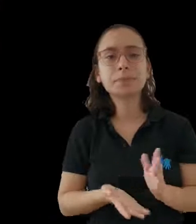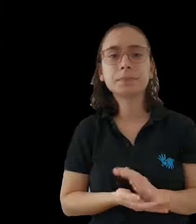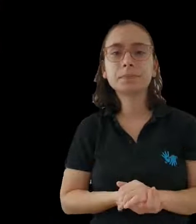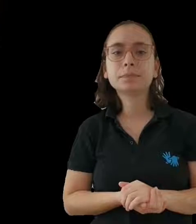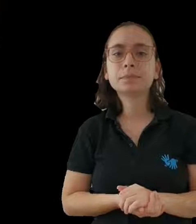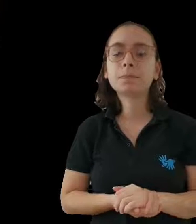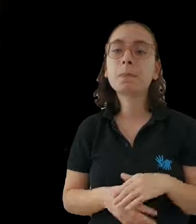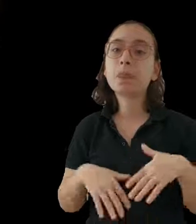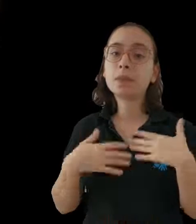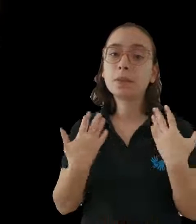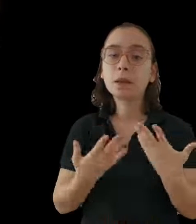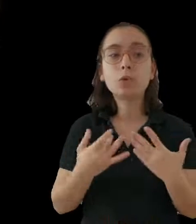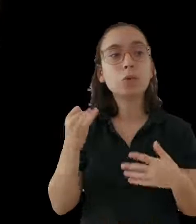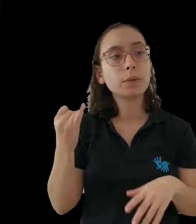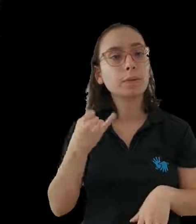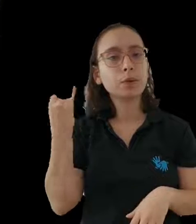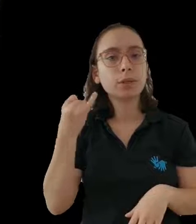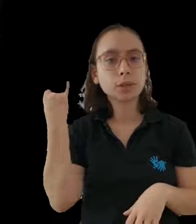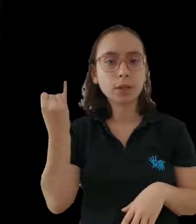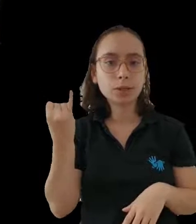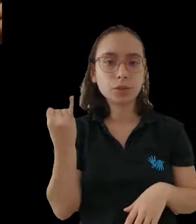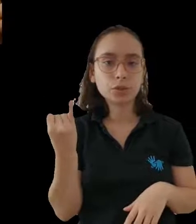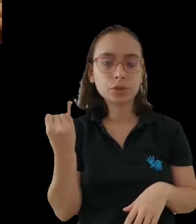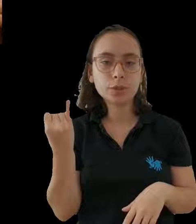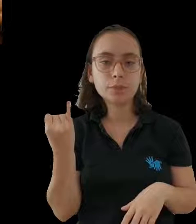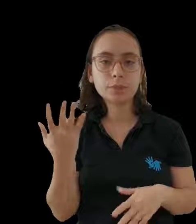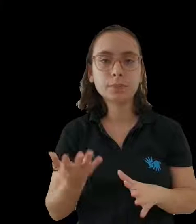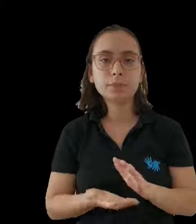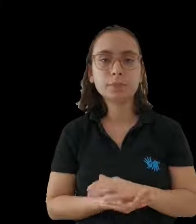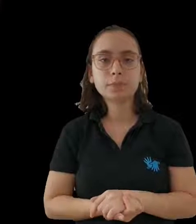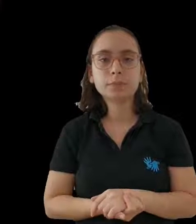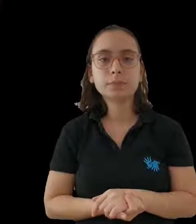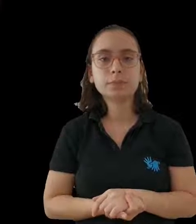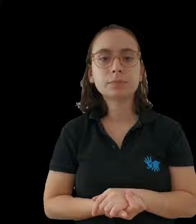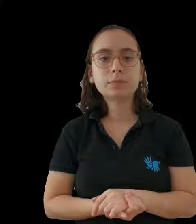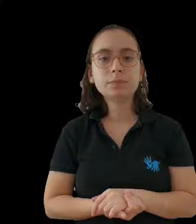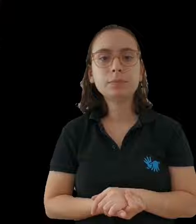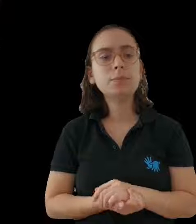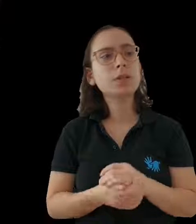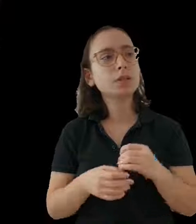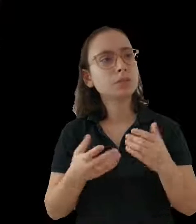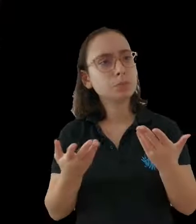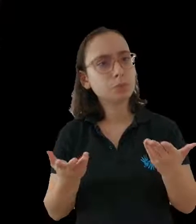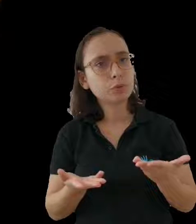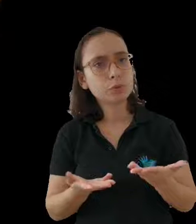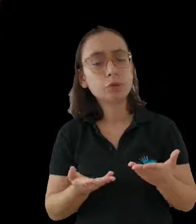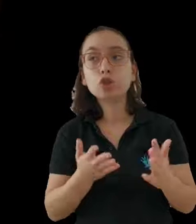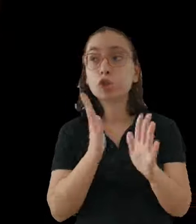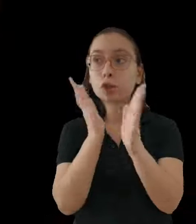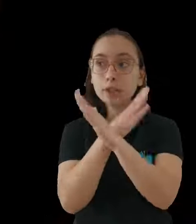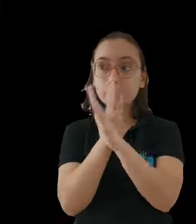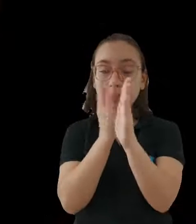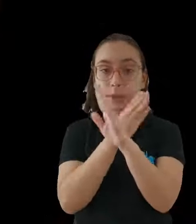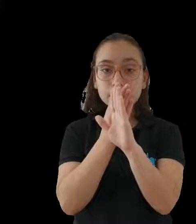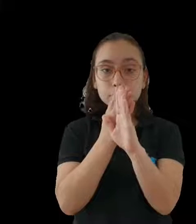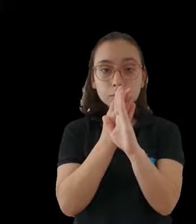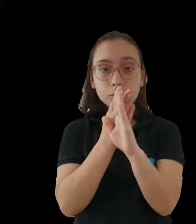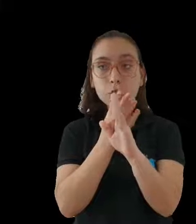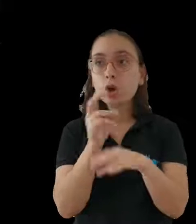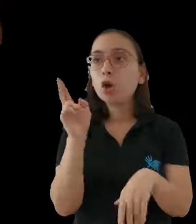tá? Então, assim, o importante, gente, nesse momento, né, no